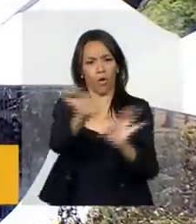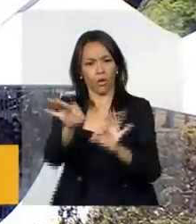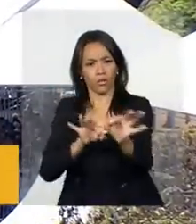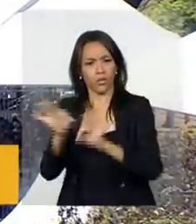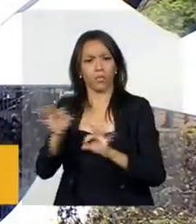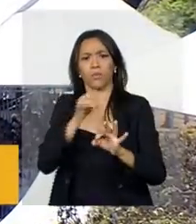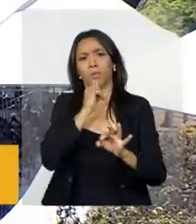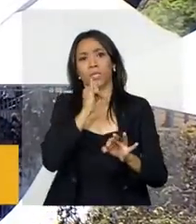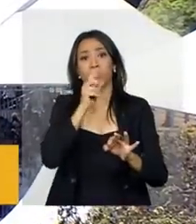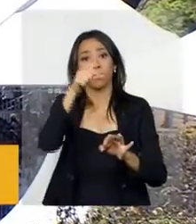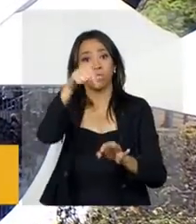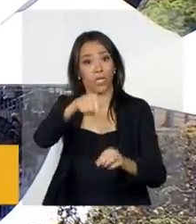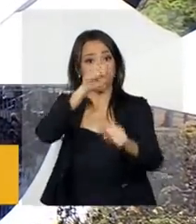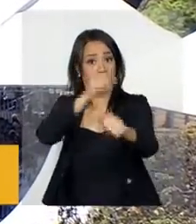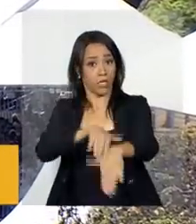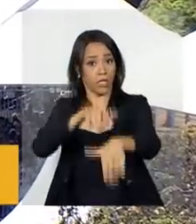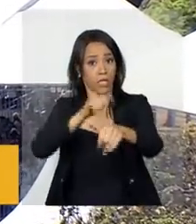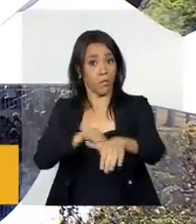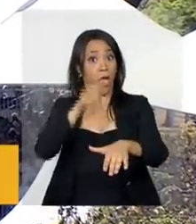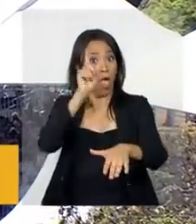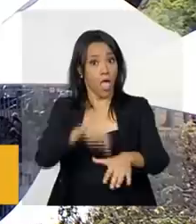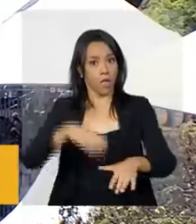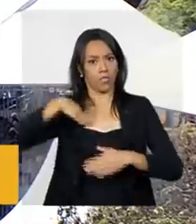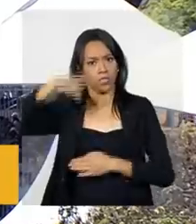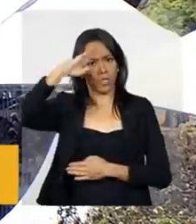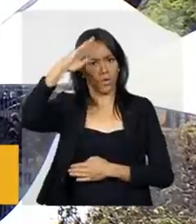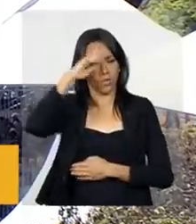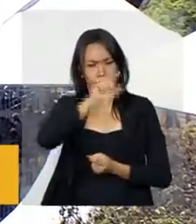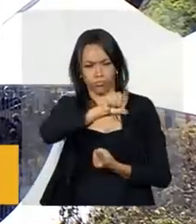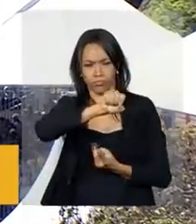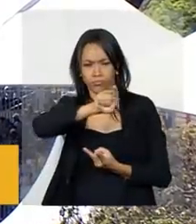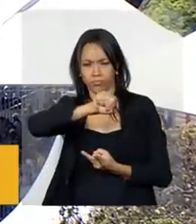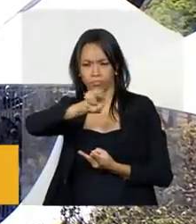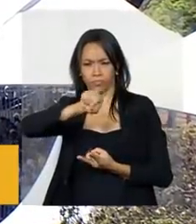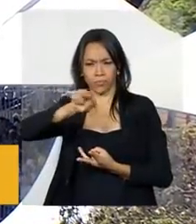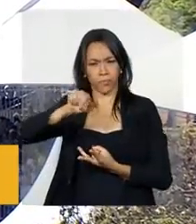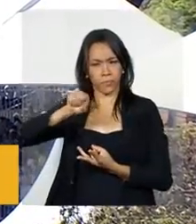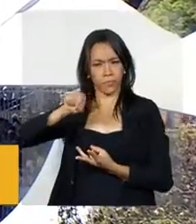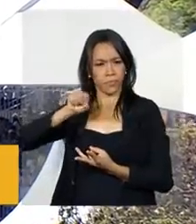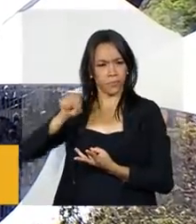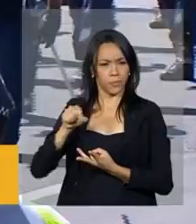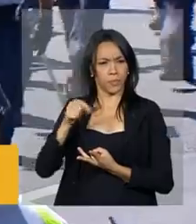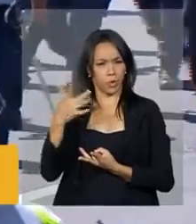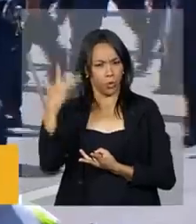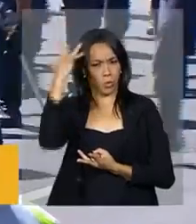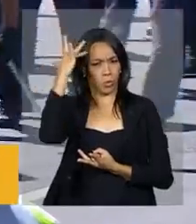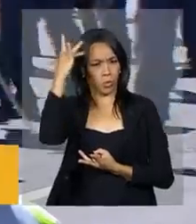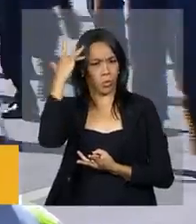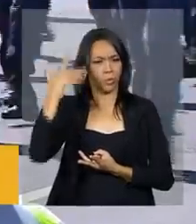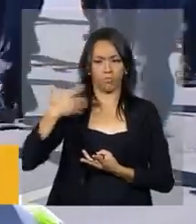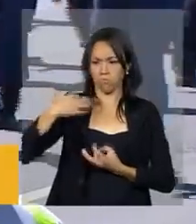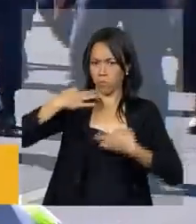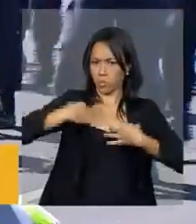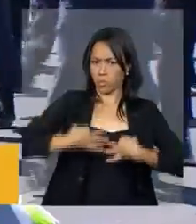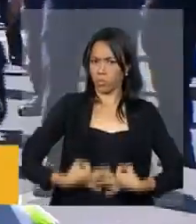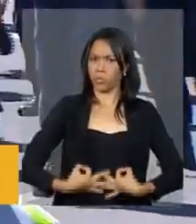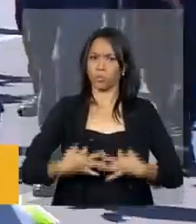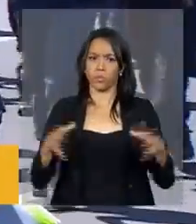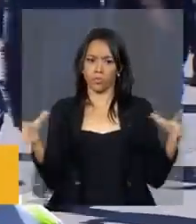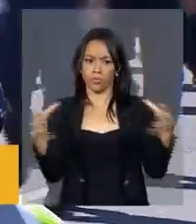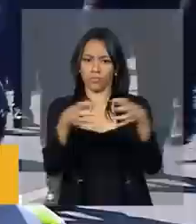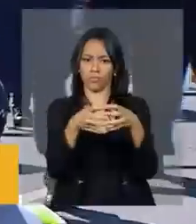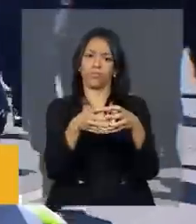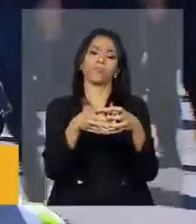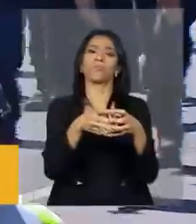de setembro, são soldados selecionados pelo seu garbo, a sua marcialidade, a sua postura. E a denominação, né? Não poderia